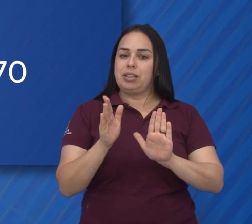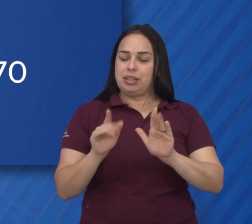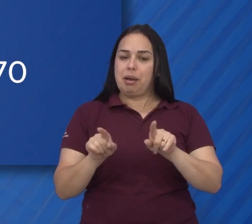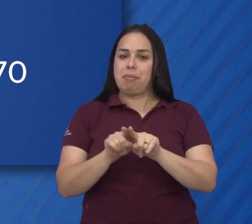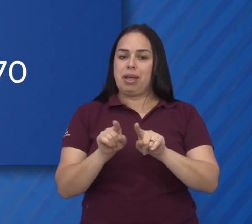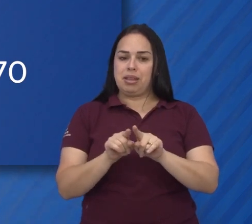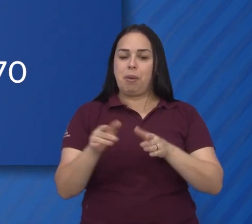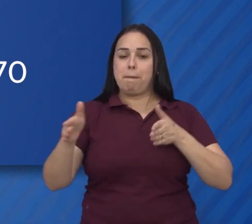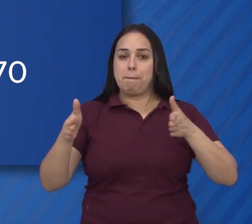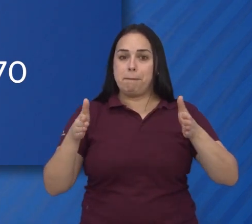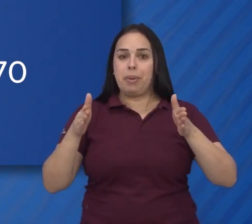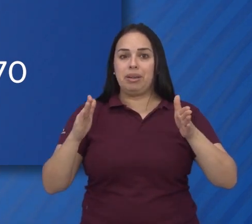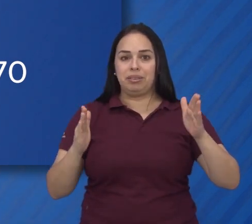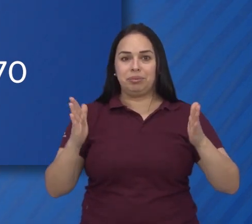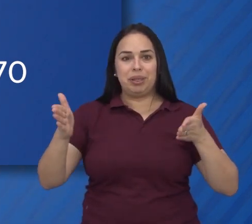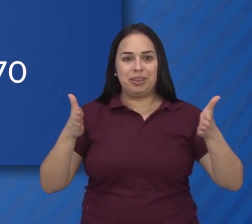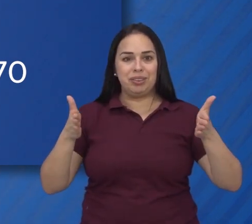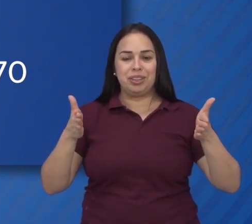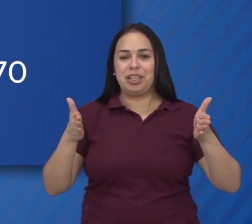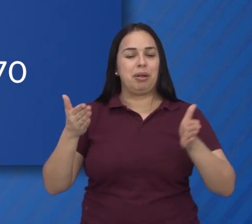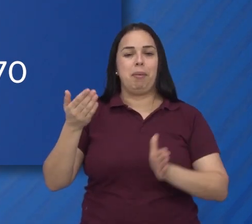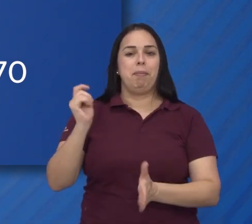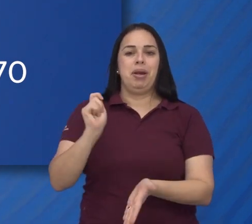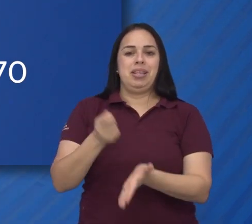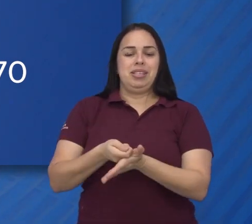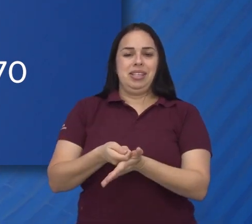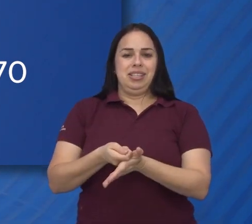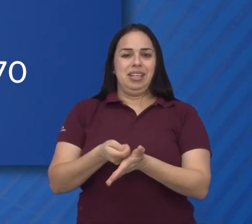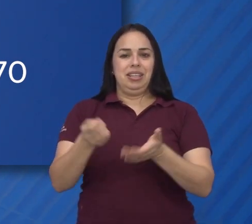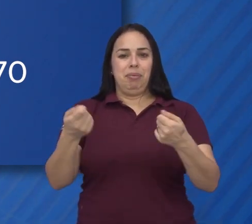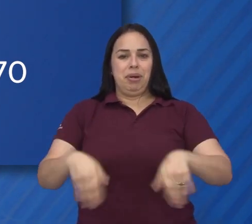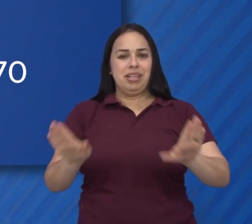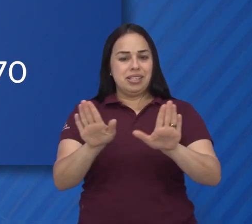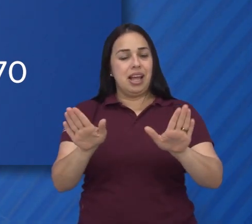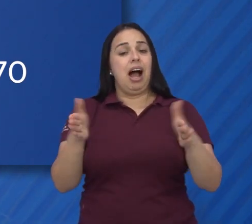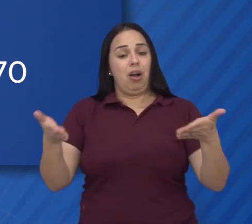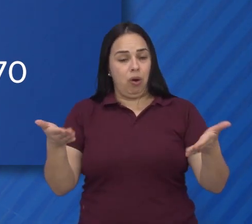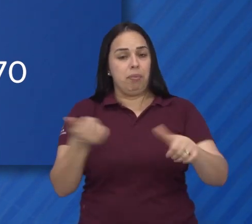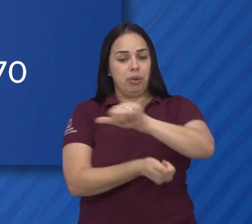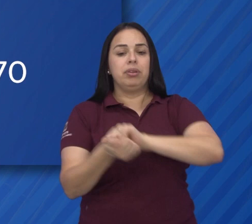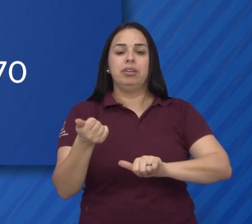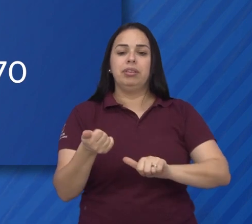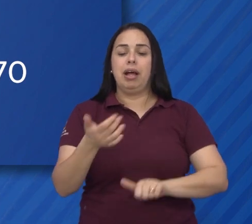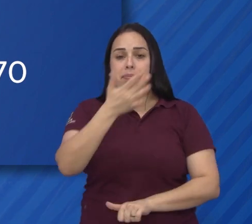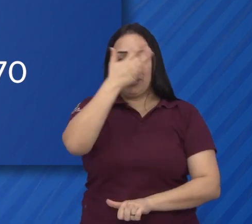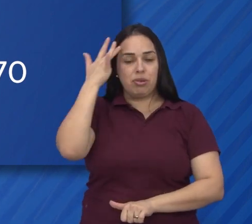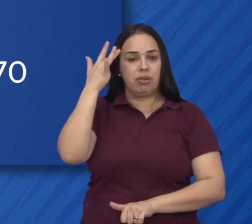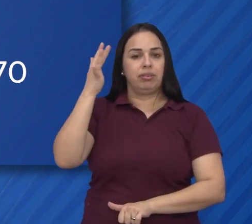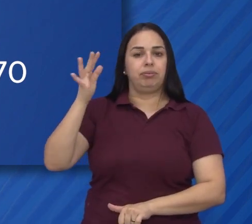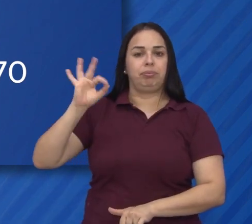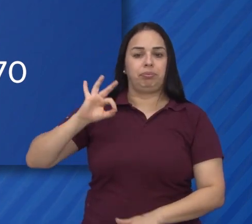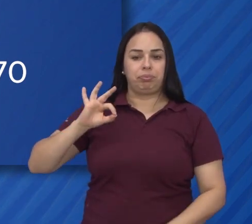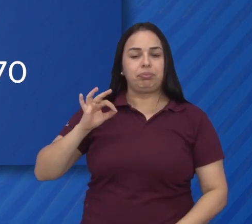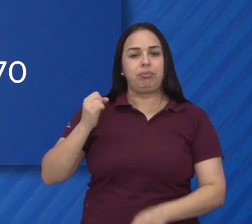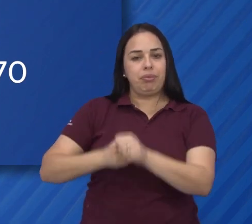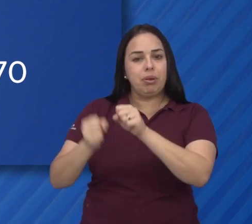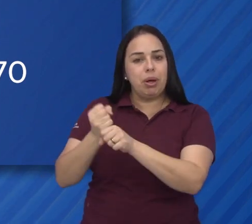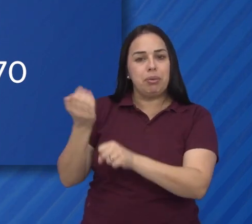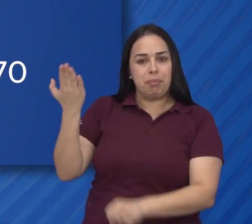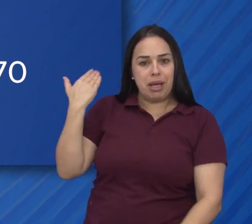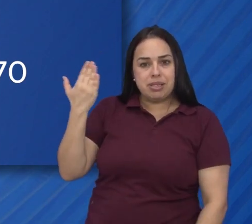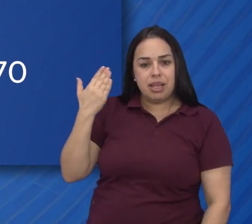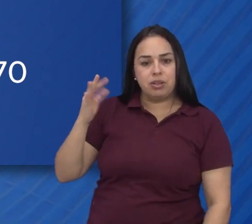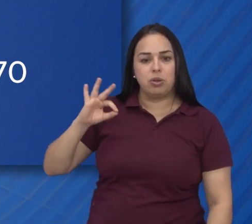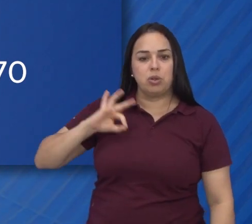vigor e houve aumento na faixa de isenção. Agora são obrigados a declarar contribuintes que tiveram